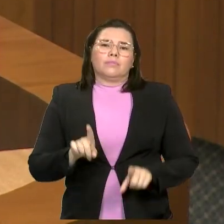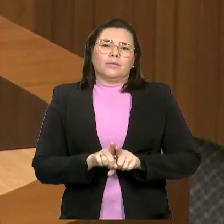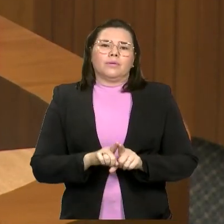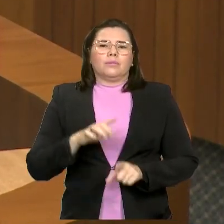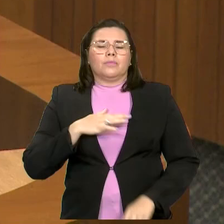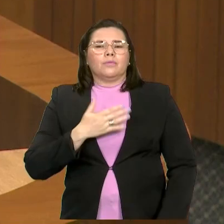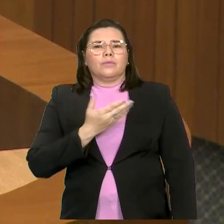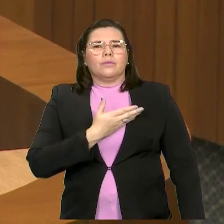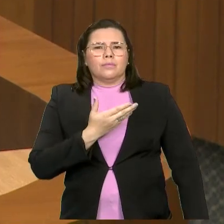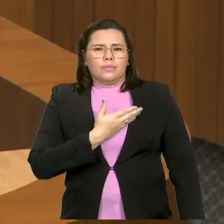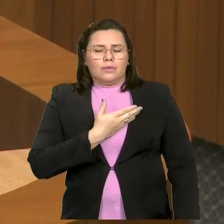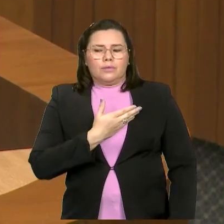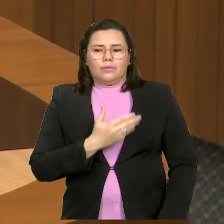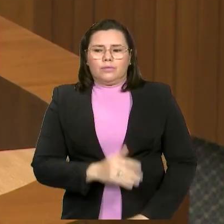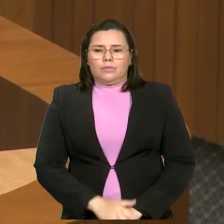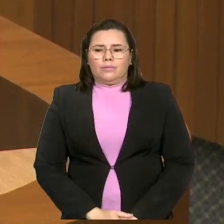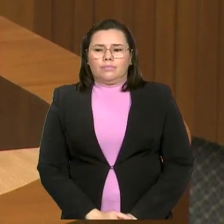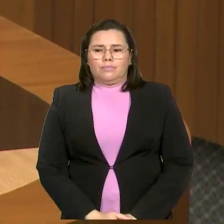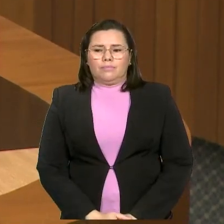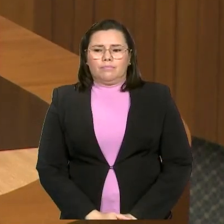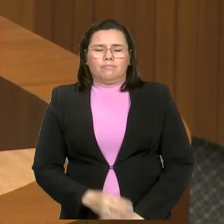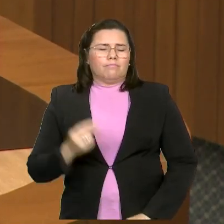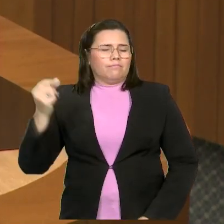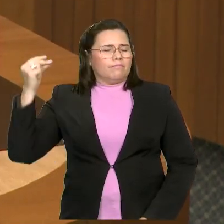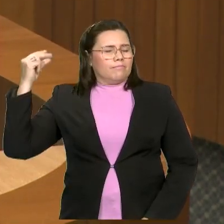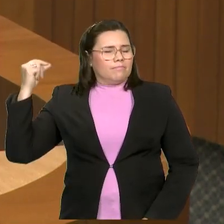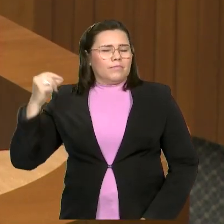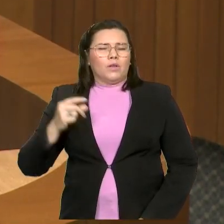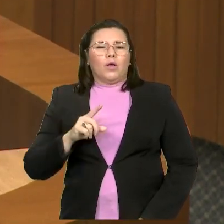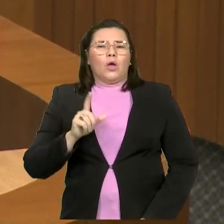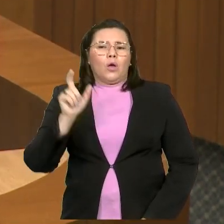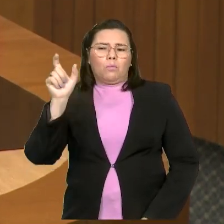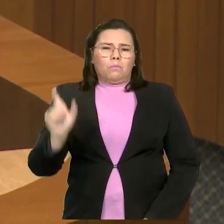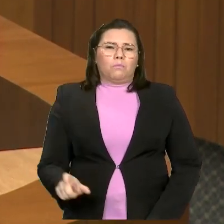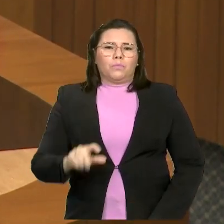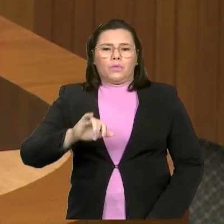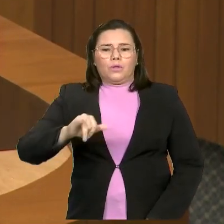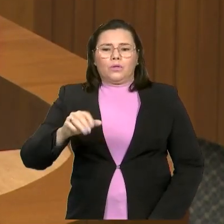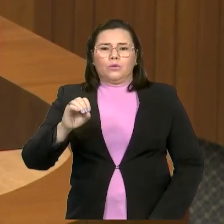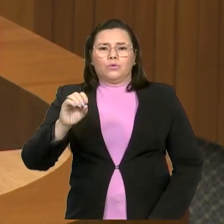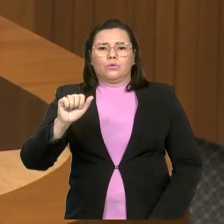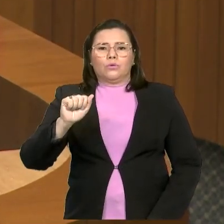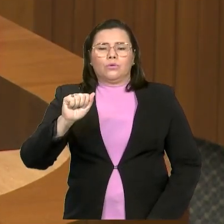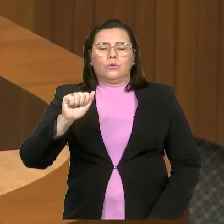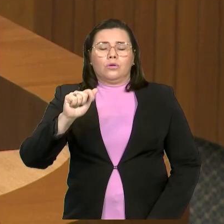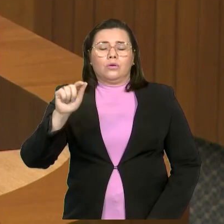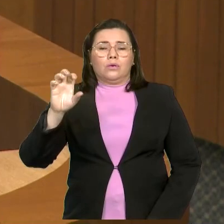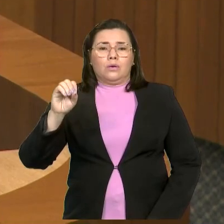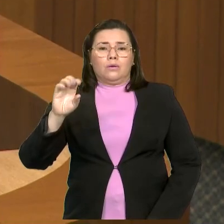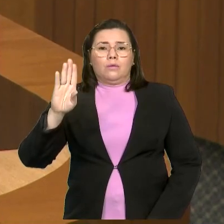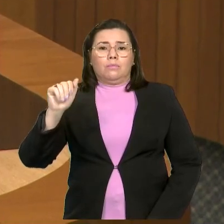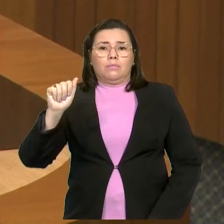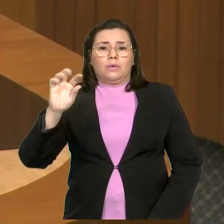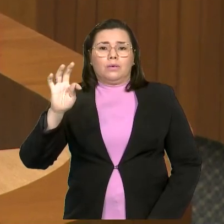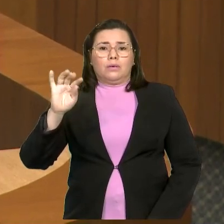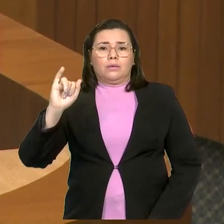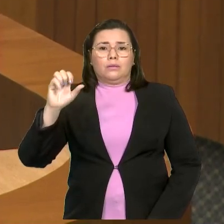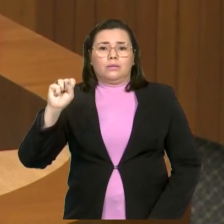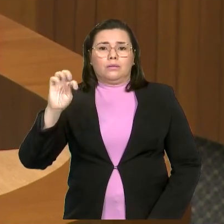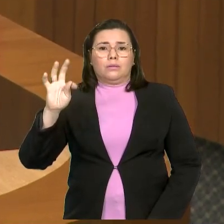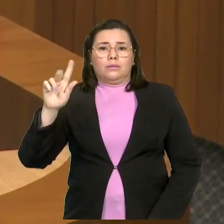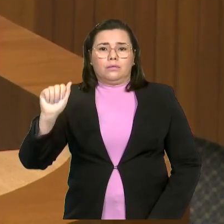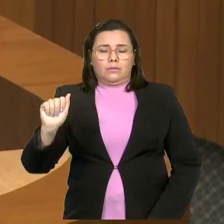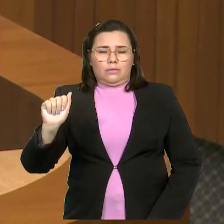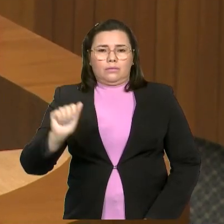pessoal, meu amigo João Batista II, que me recebeu muito bem,